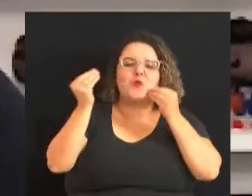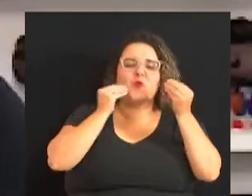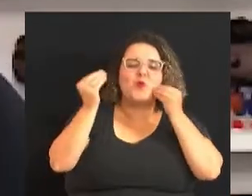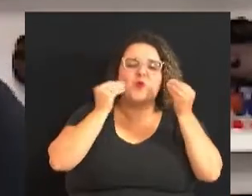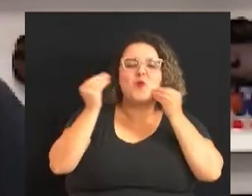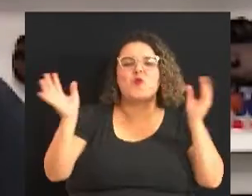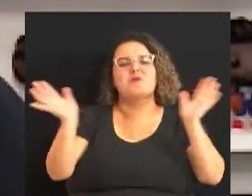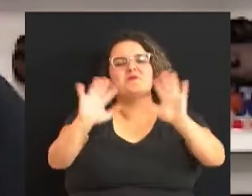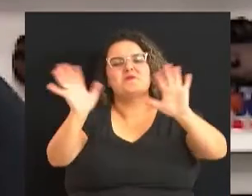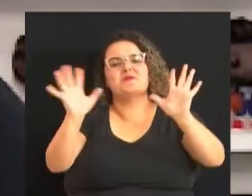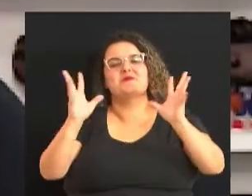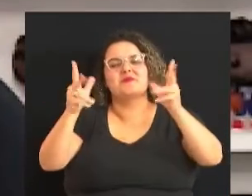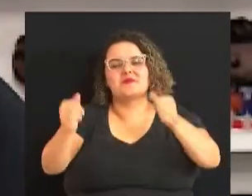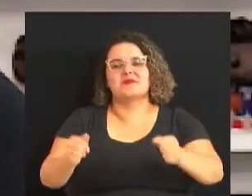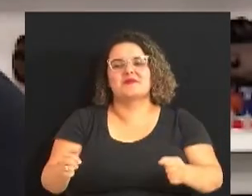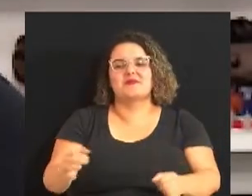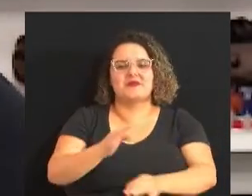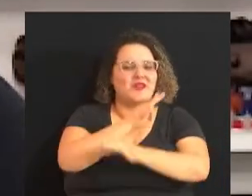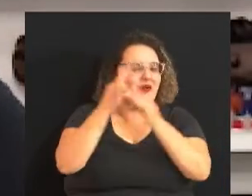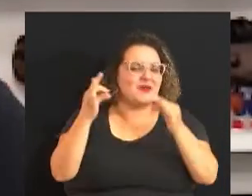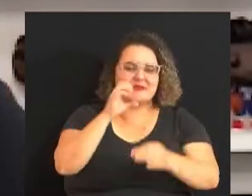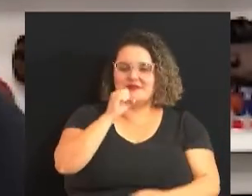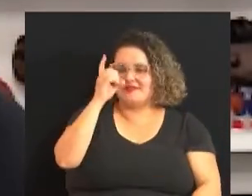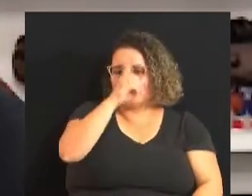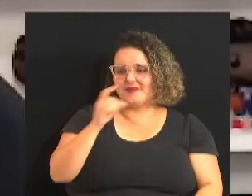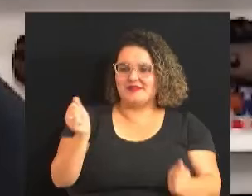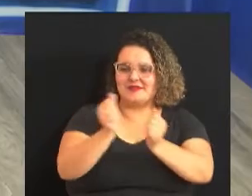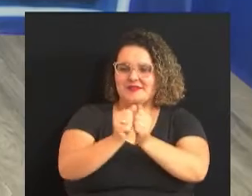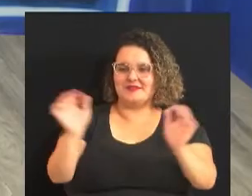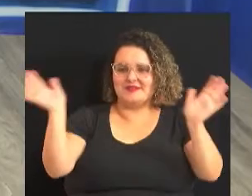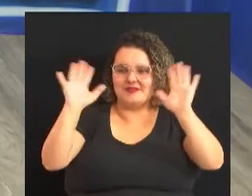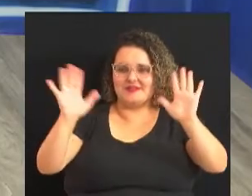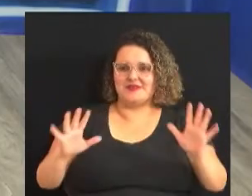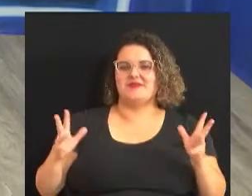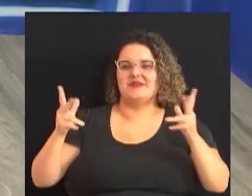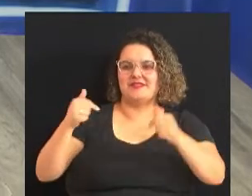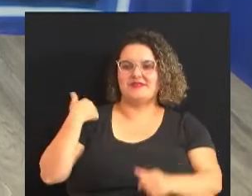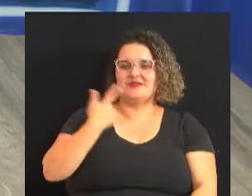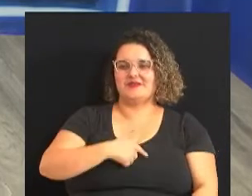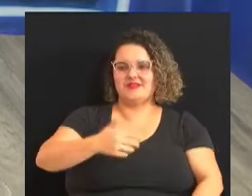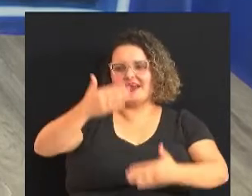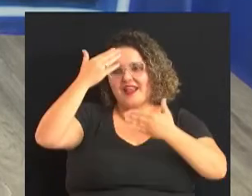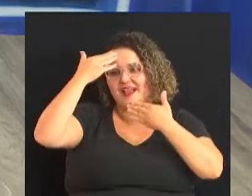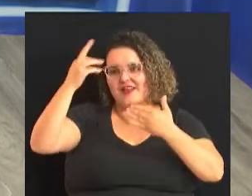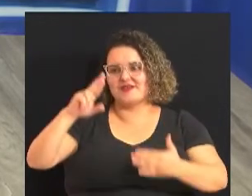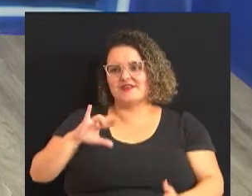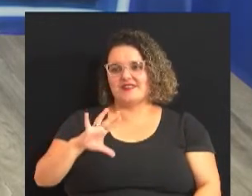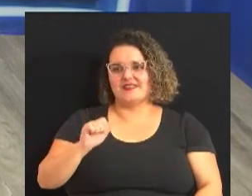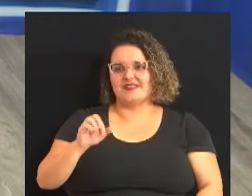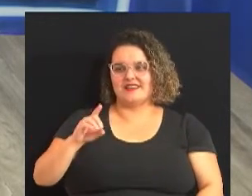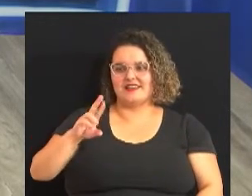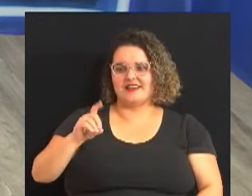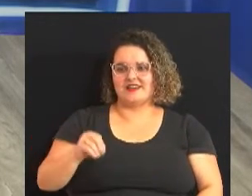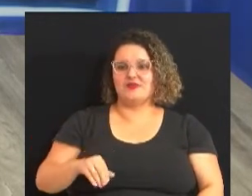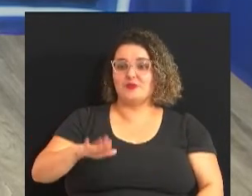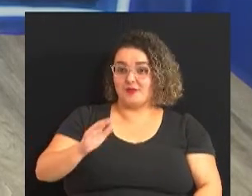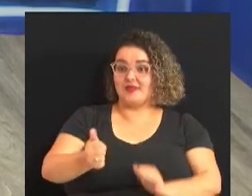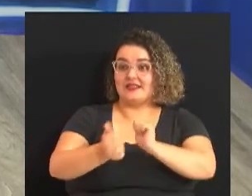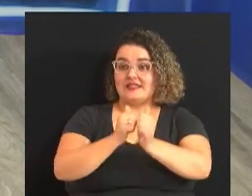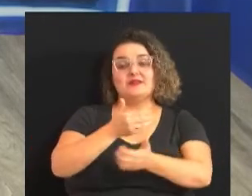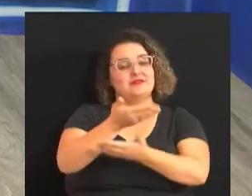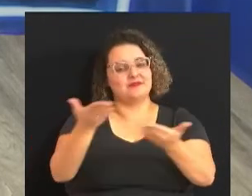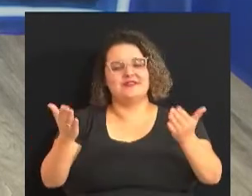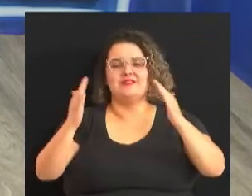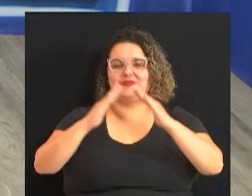todo mundo aí. Ótimo final de semana e tamo junto. Tchau. Para todos nós, agradeço o Ricardo Bugarelli aqui no nosso Mais Esportes. A você aí de